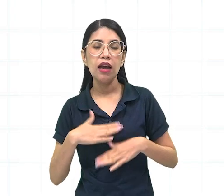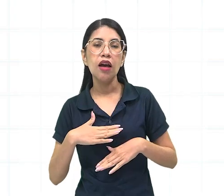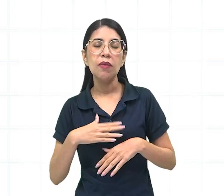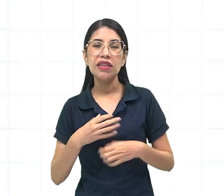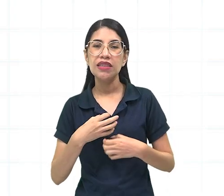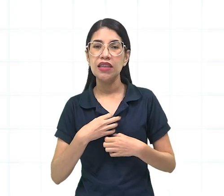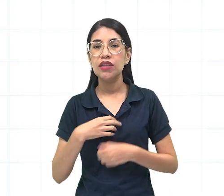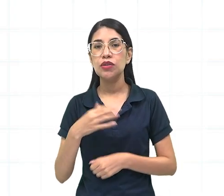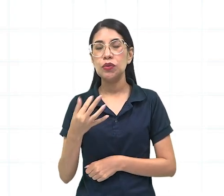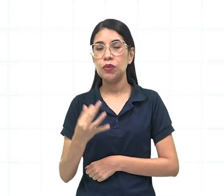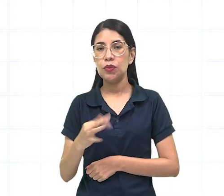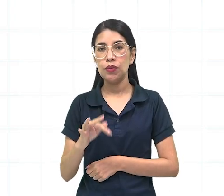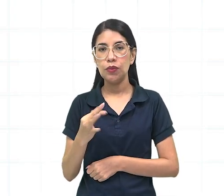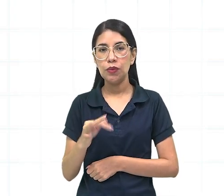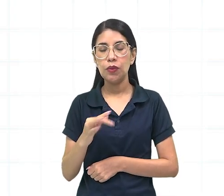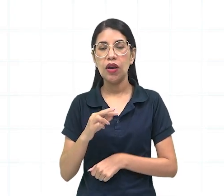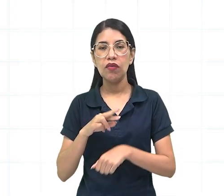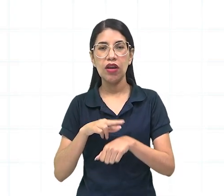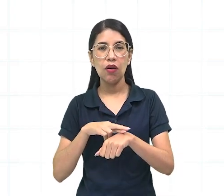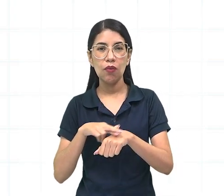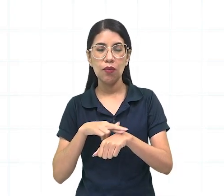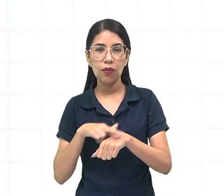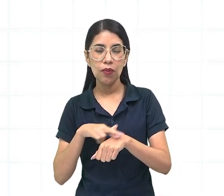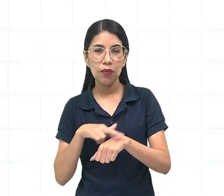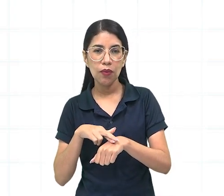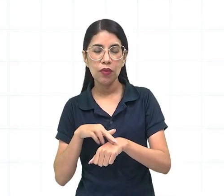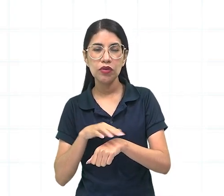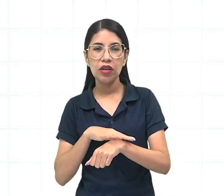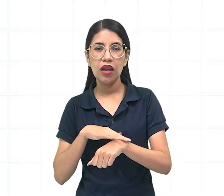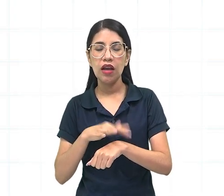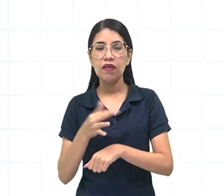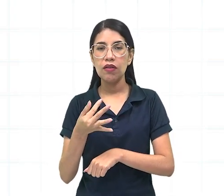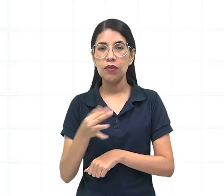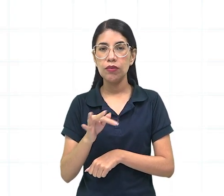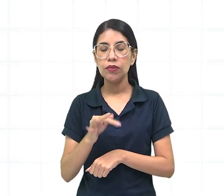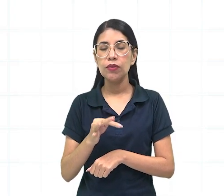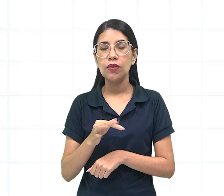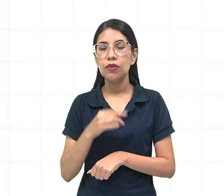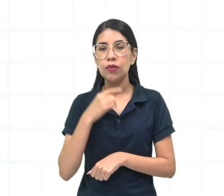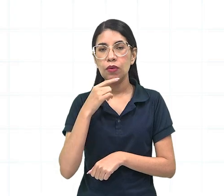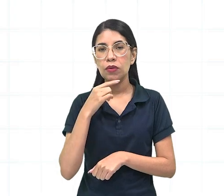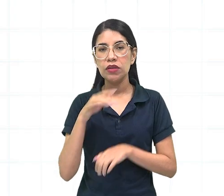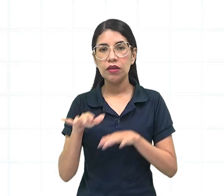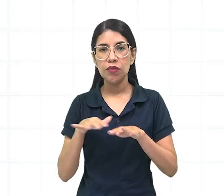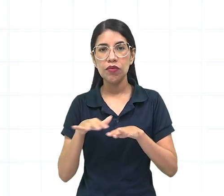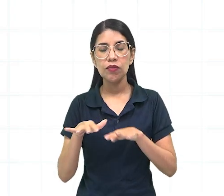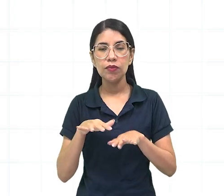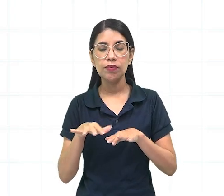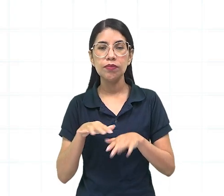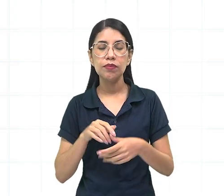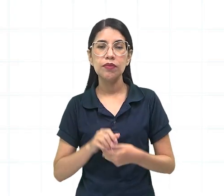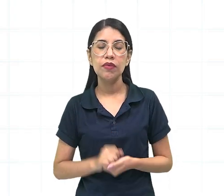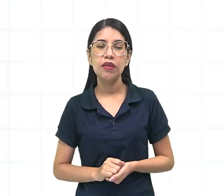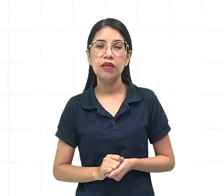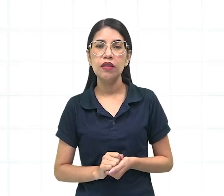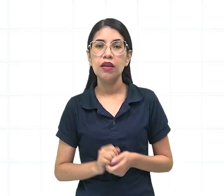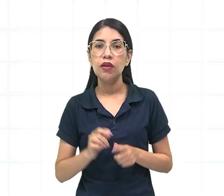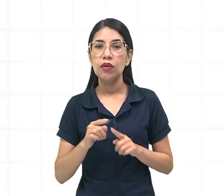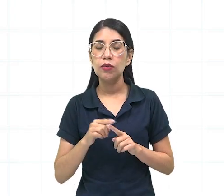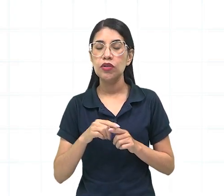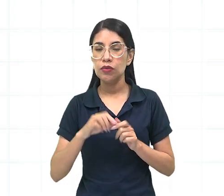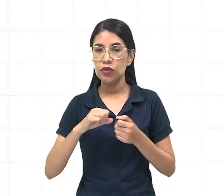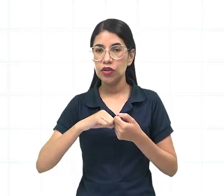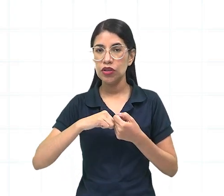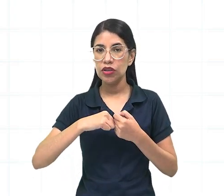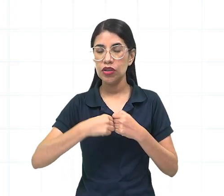você sente mesmo, né? E fica roxo, fica dolorido, você não consegue mexer direito. Isso daí é uma entorse.